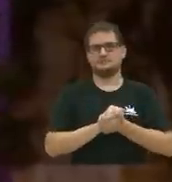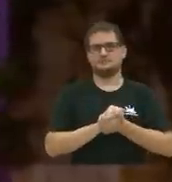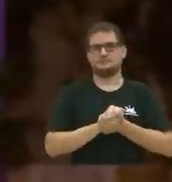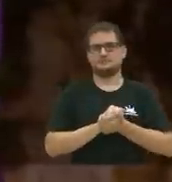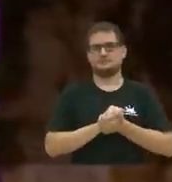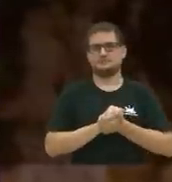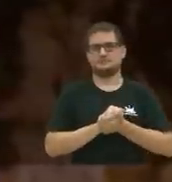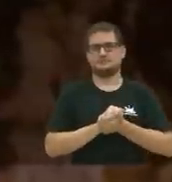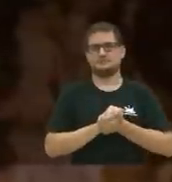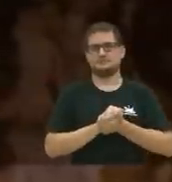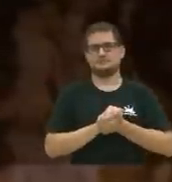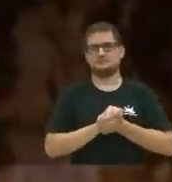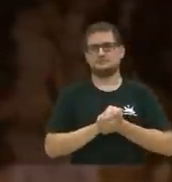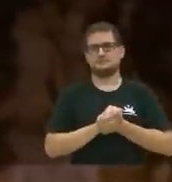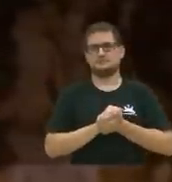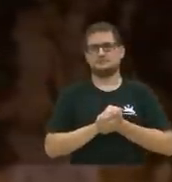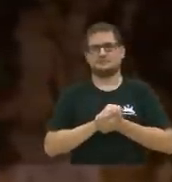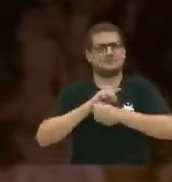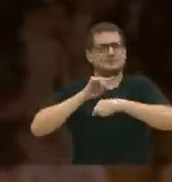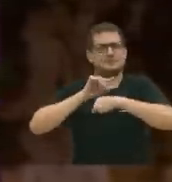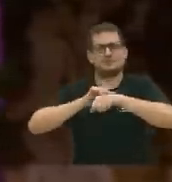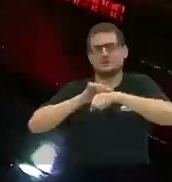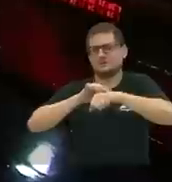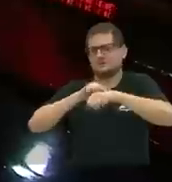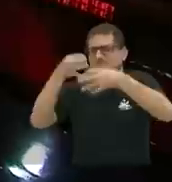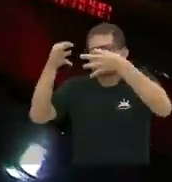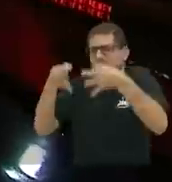Ó bendita hora, vero ícone,